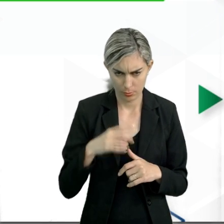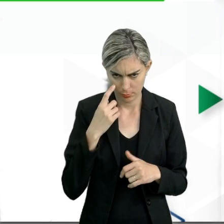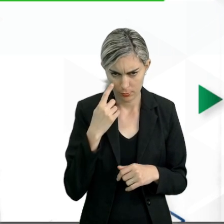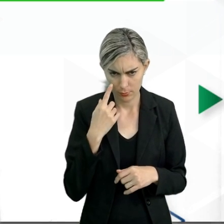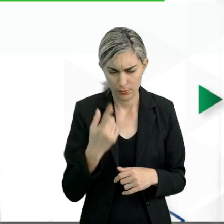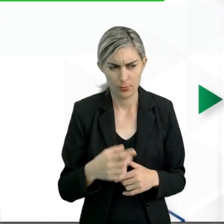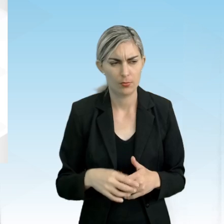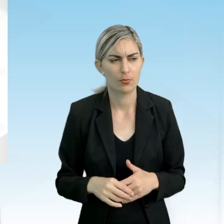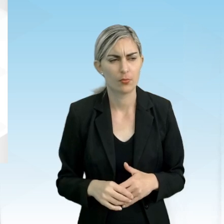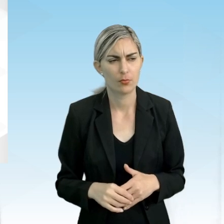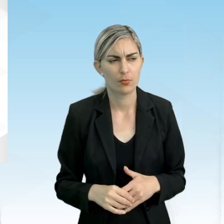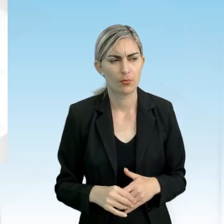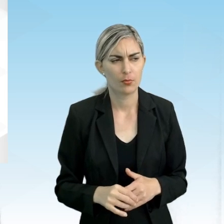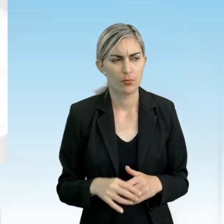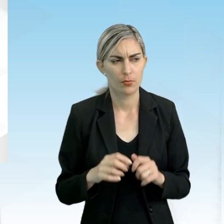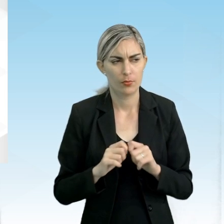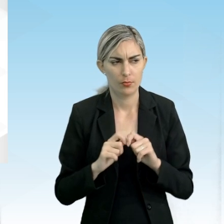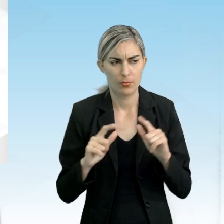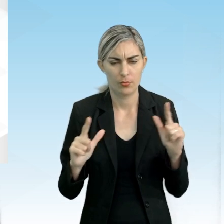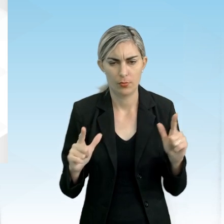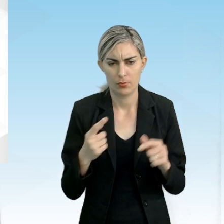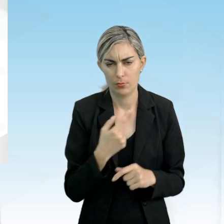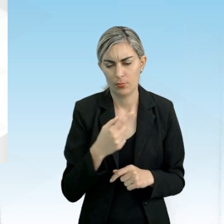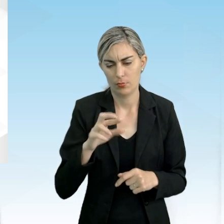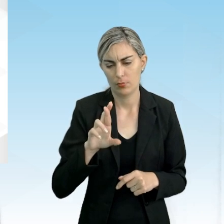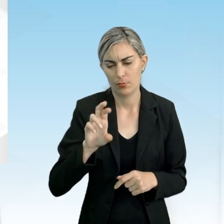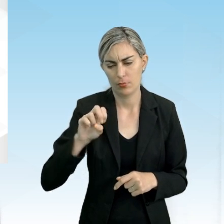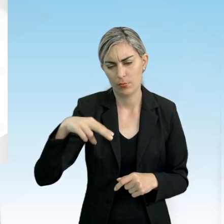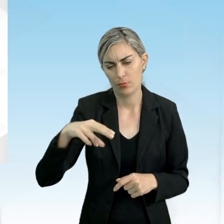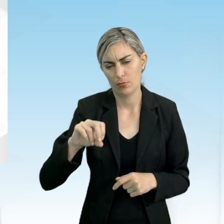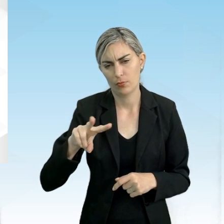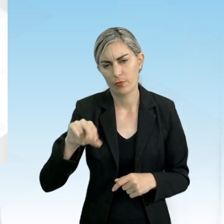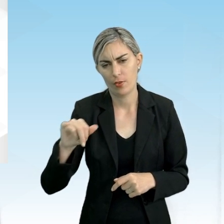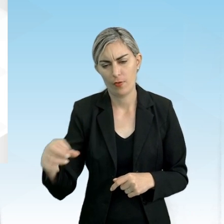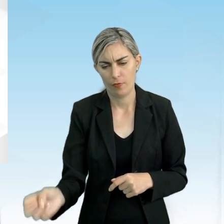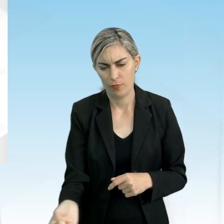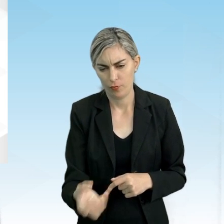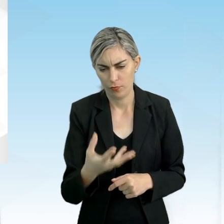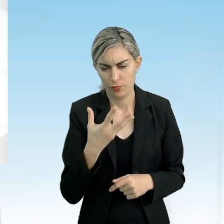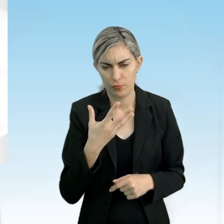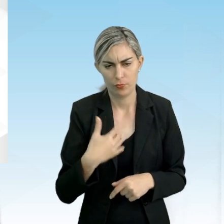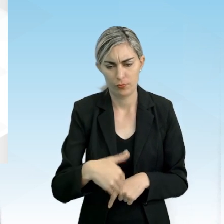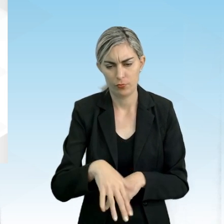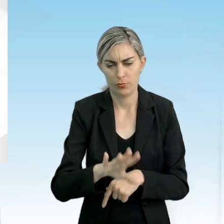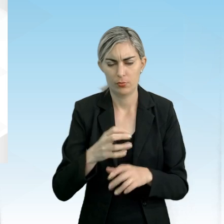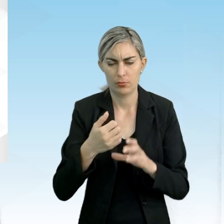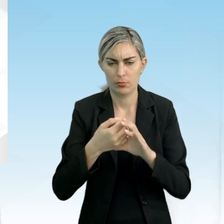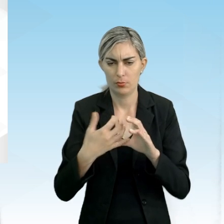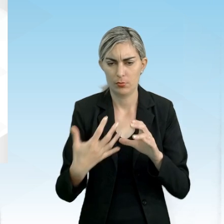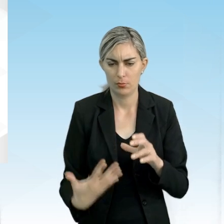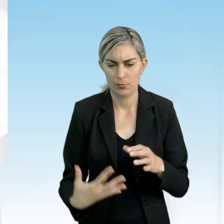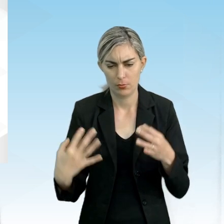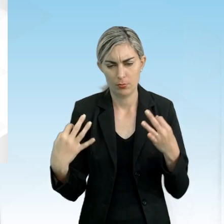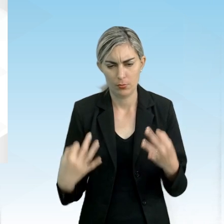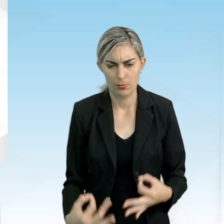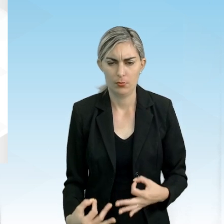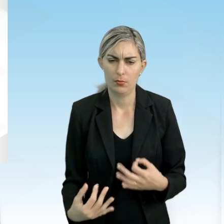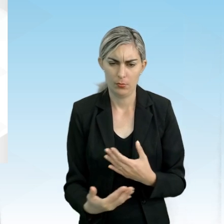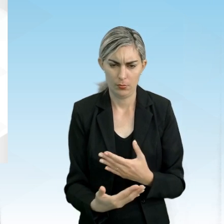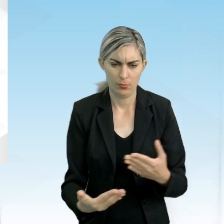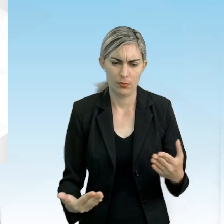Galerinha olha aí ó é a renovável que vai caracterizar corretamente